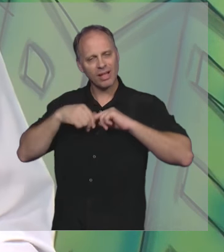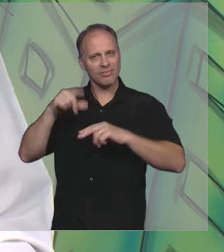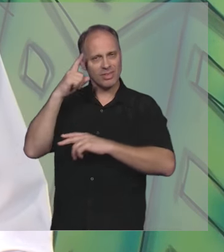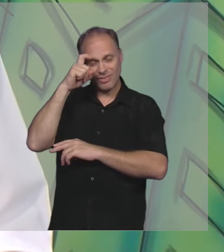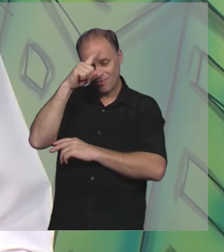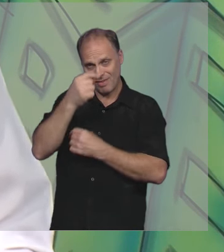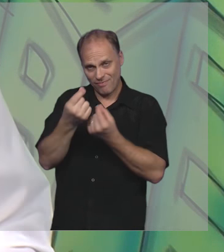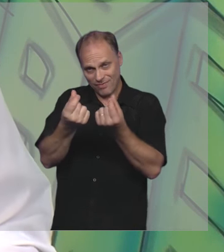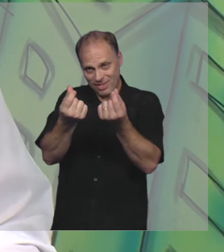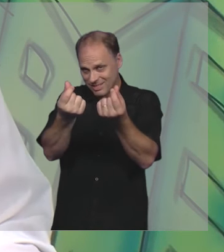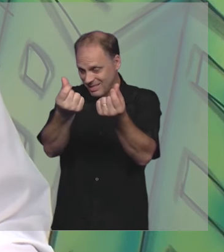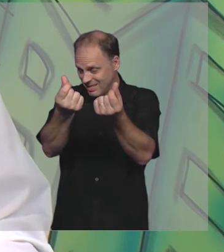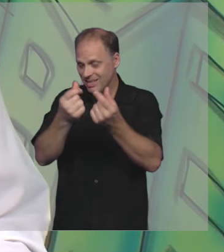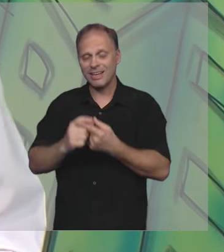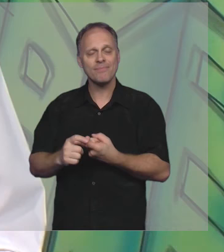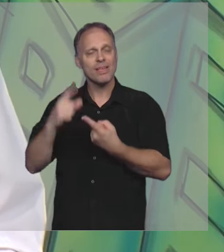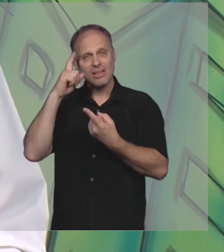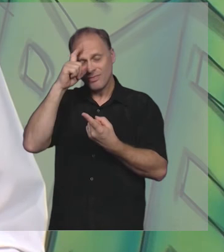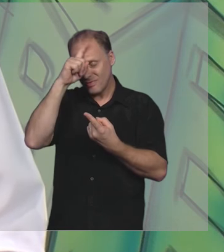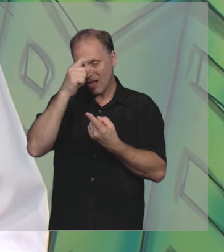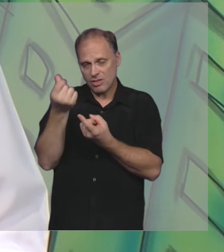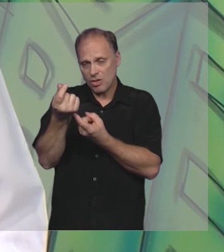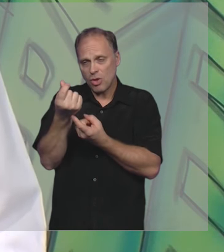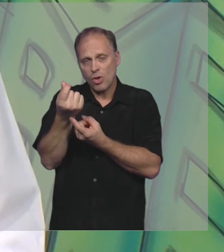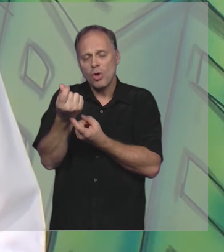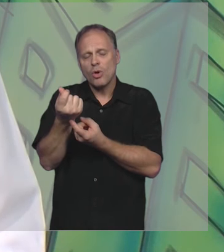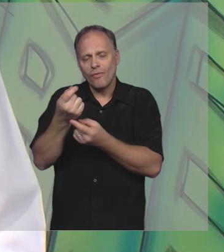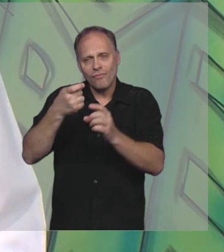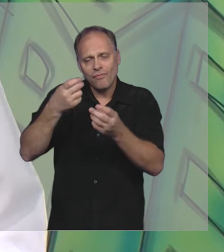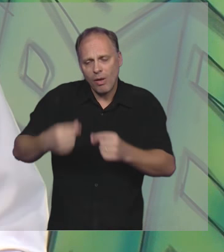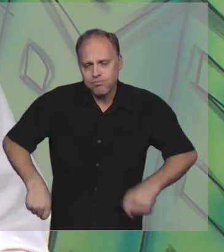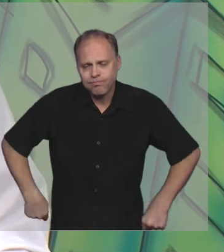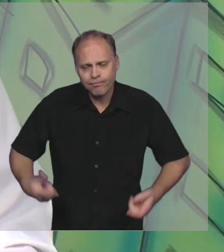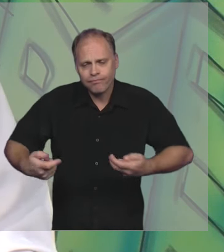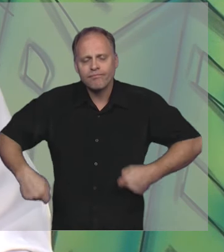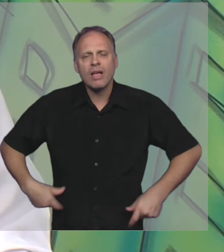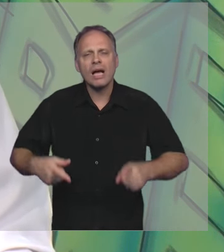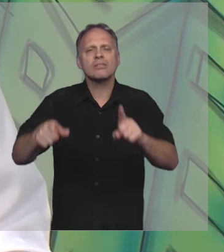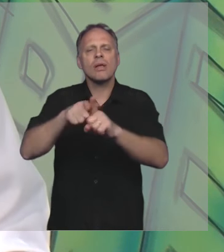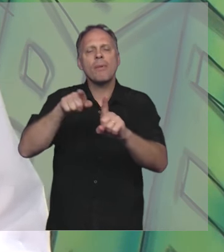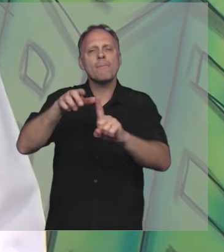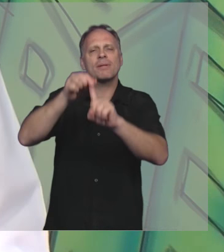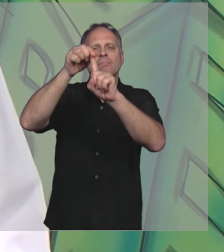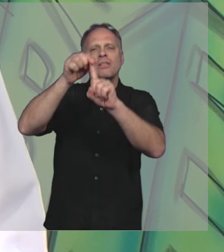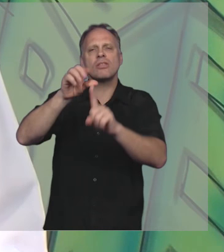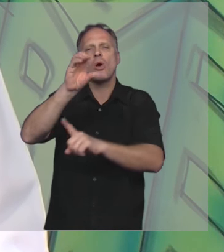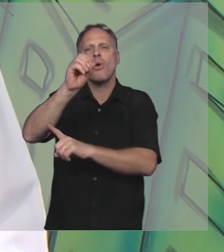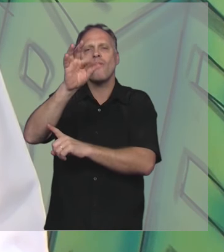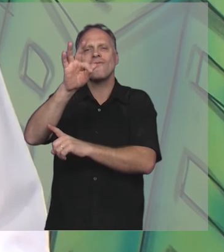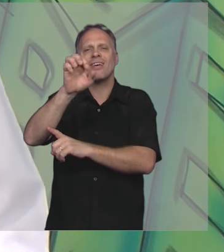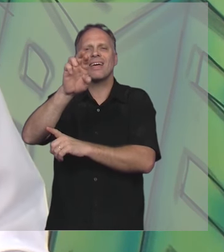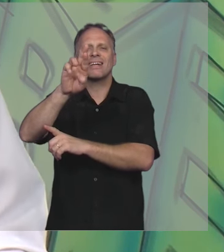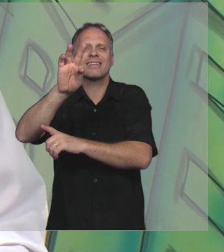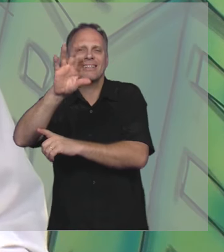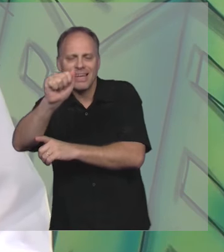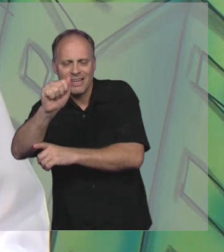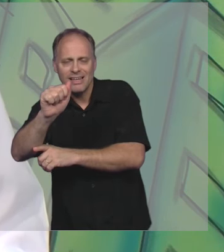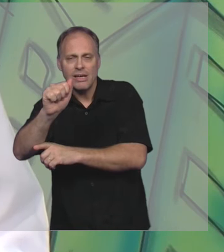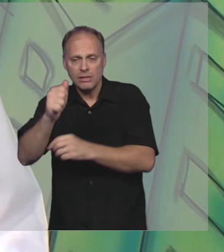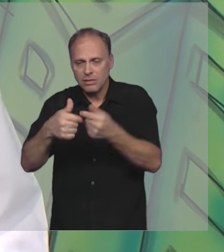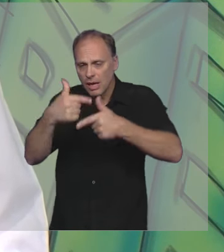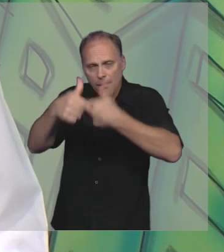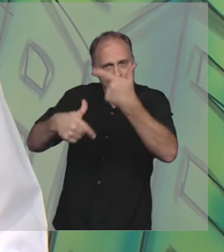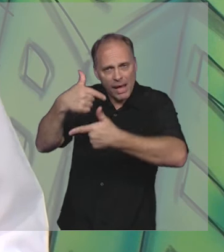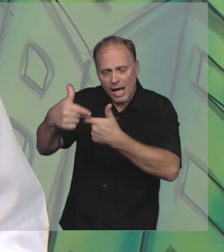a dificuldades financeiras, a dificuldade de custo do sistema único de saúde e principalmente a oferta, né? Ofertar